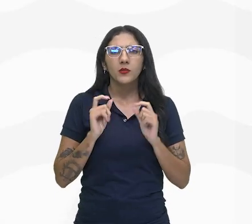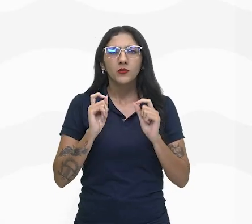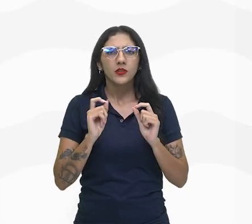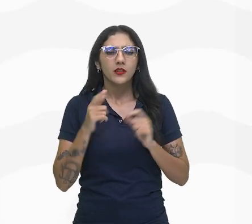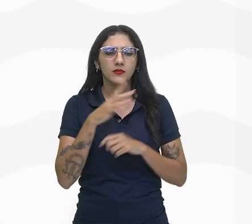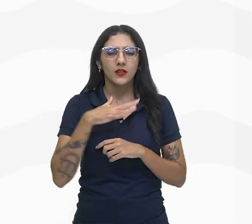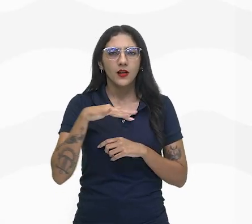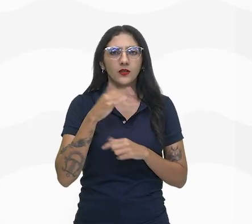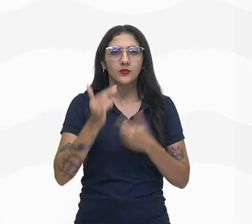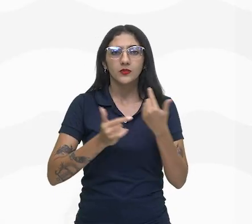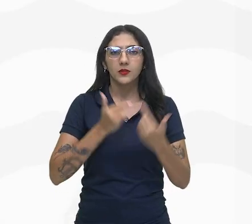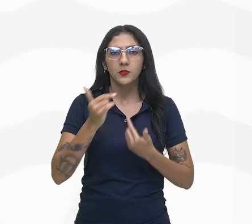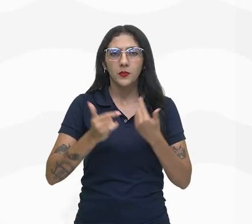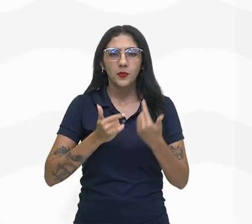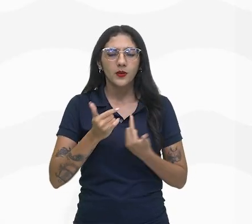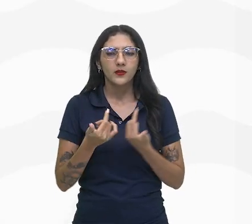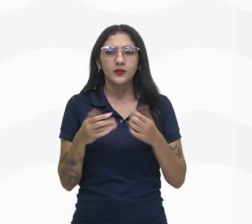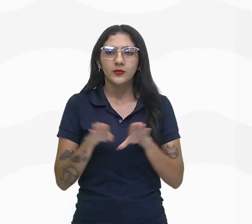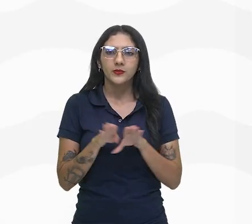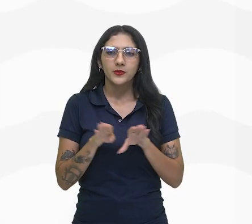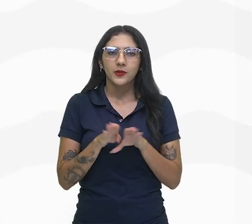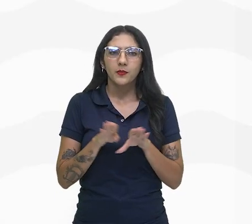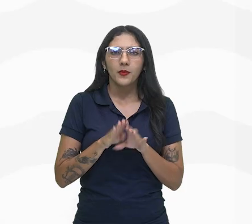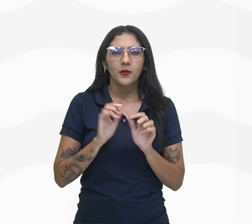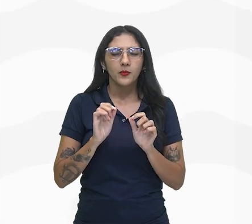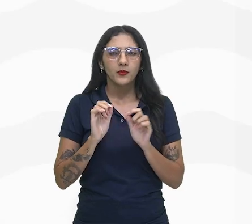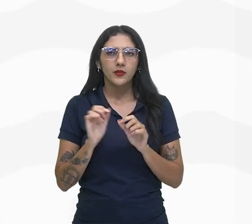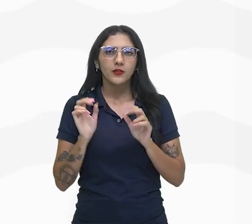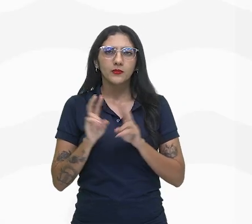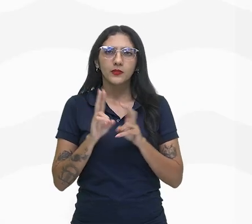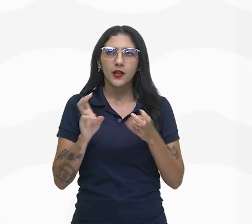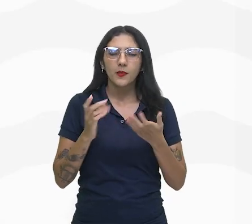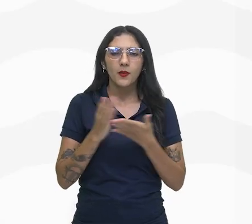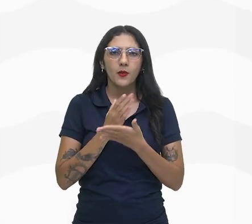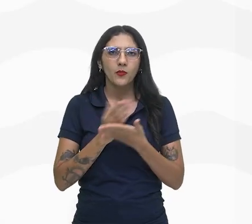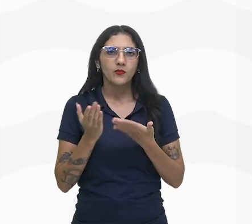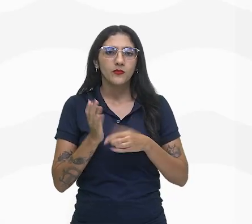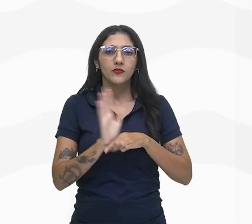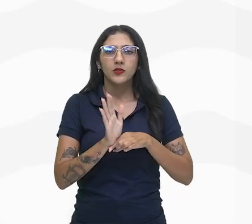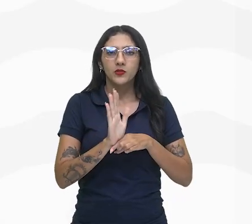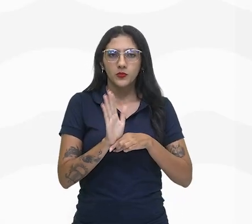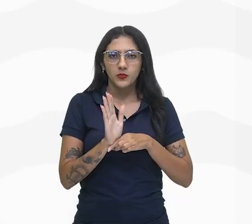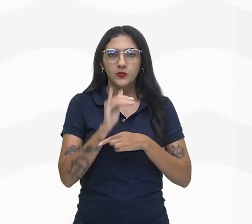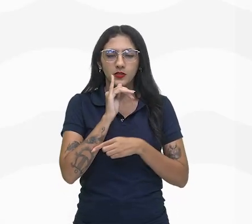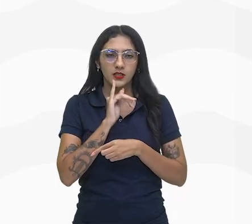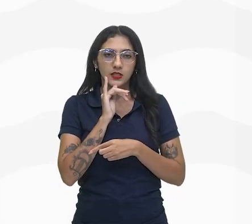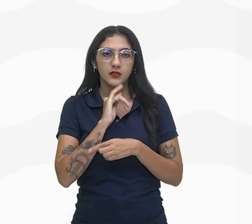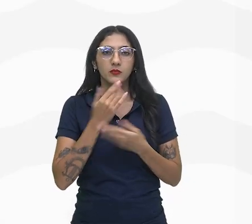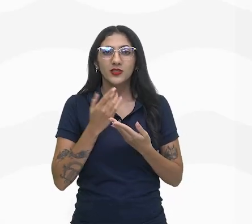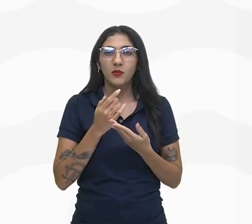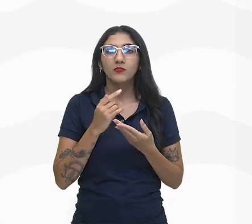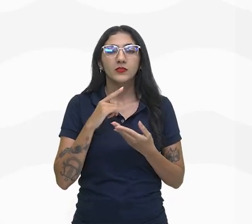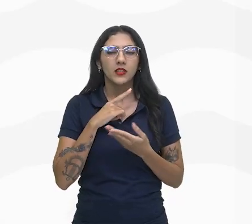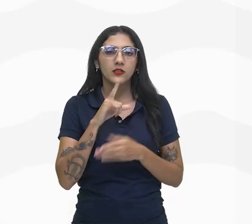do trabalho, vai falar sobre o entretenimento a respeito de determinado filme. Enfim, algum tema a